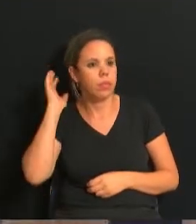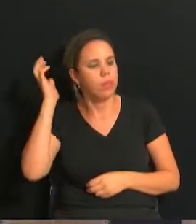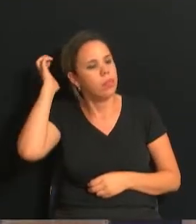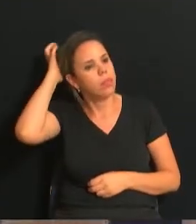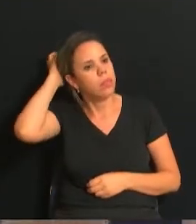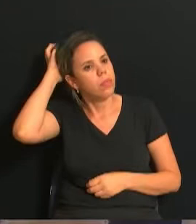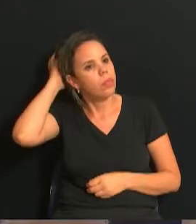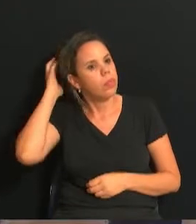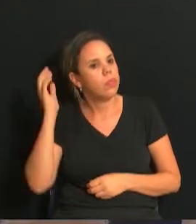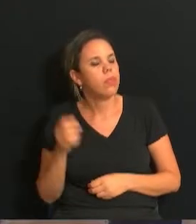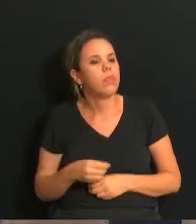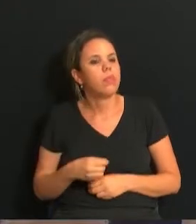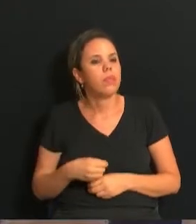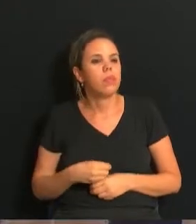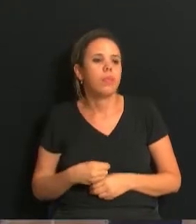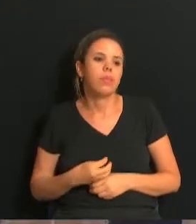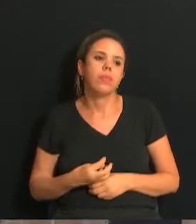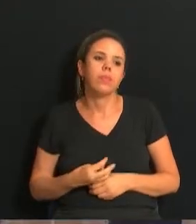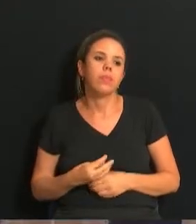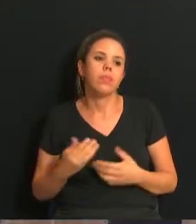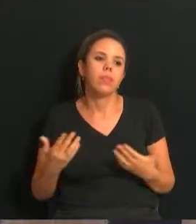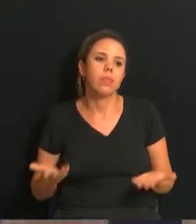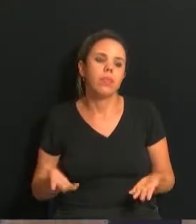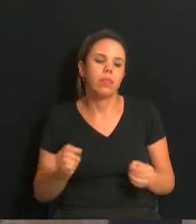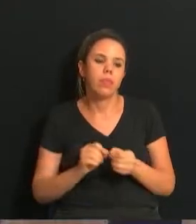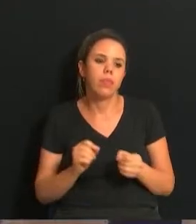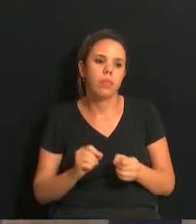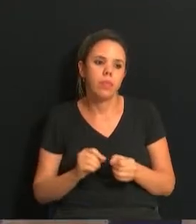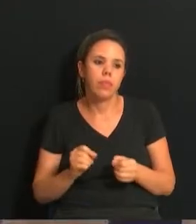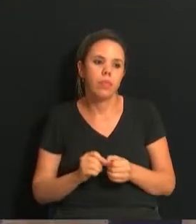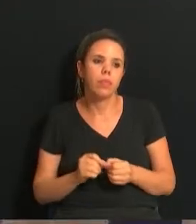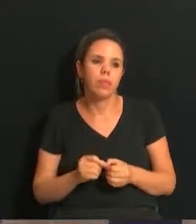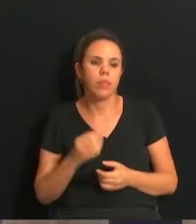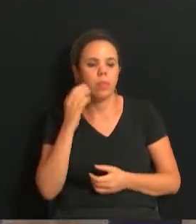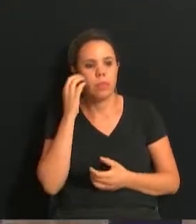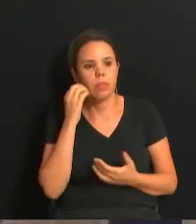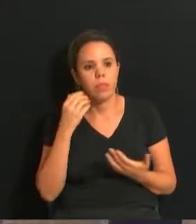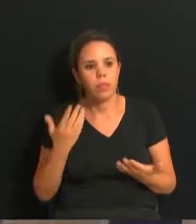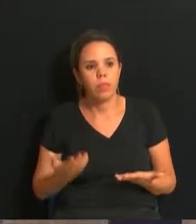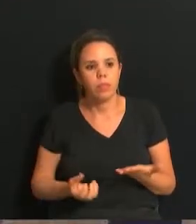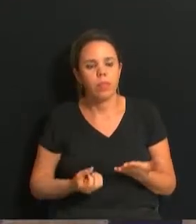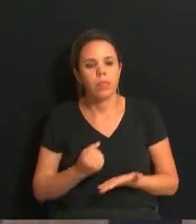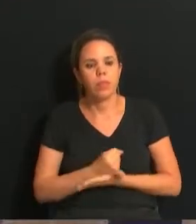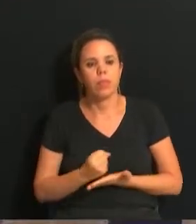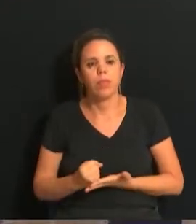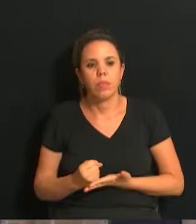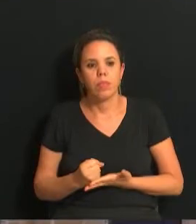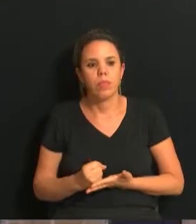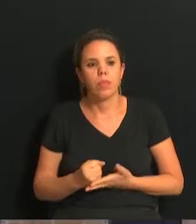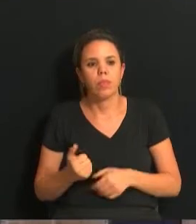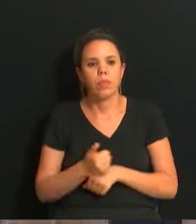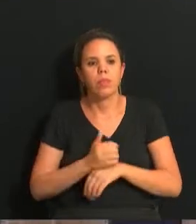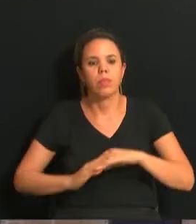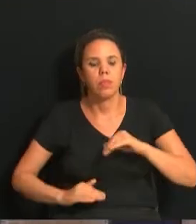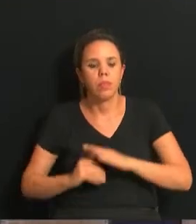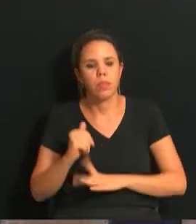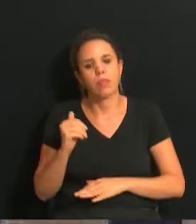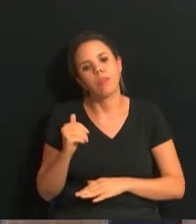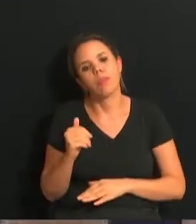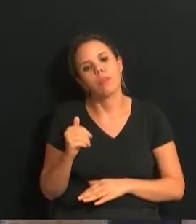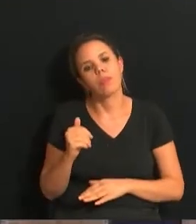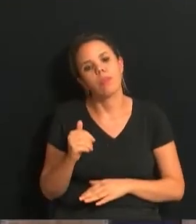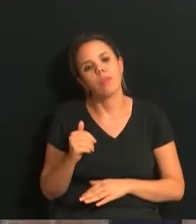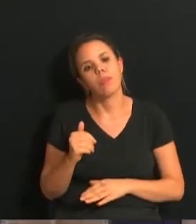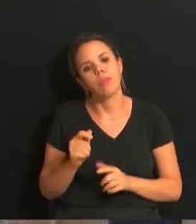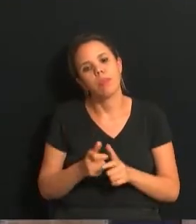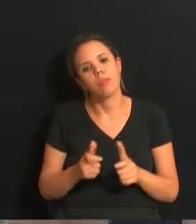para que o prefeito Dário Saad, então, faça um direcionamento, a contratação de profissionais para